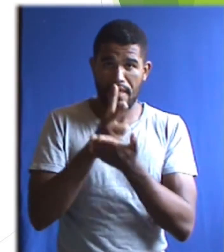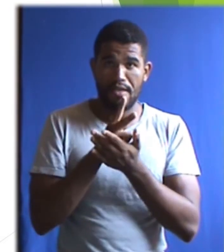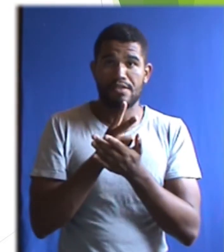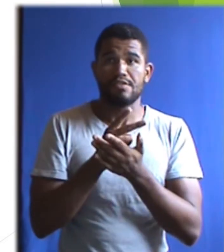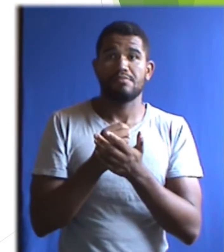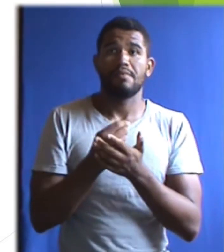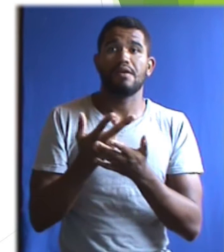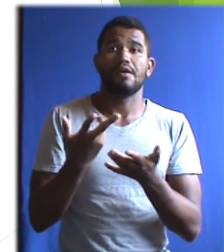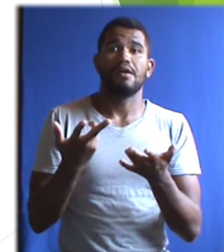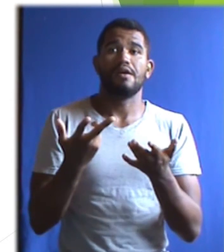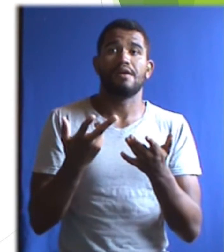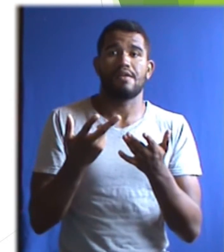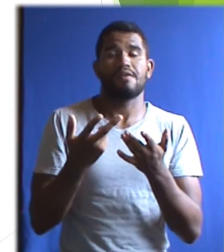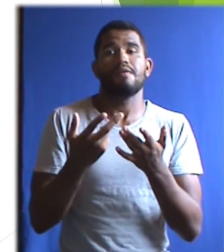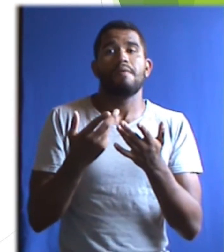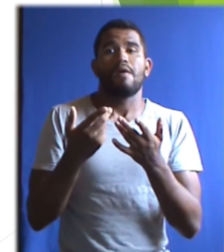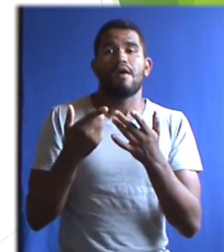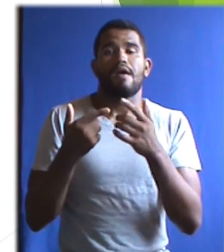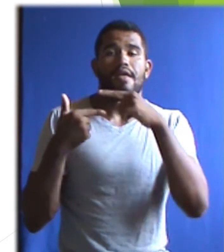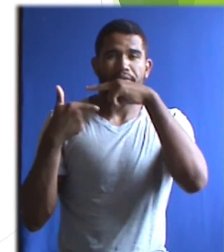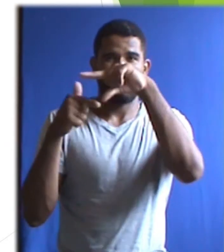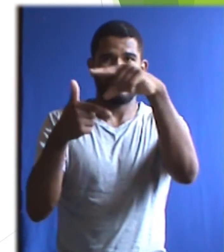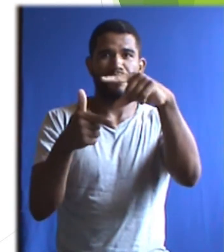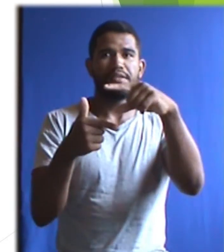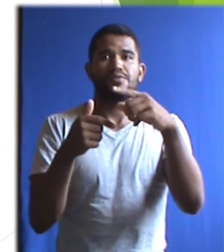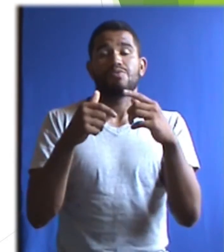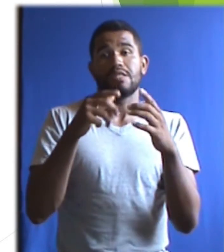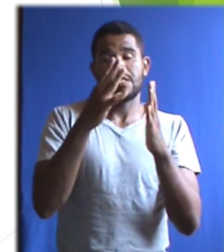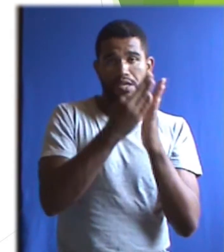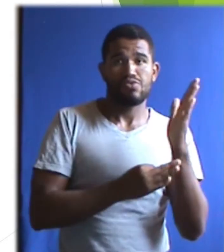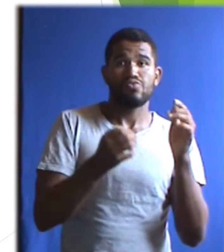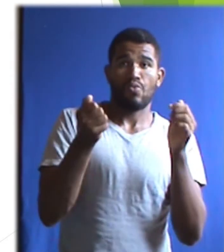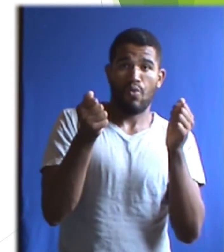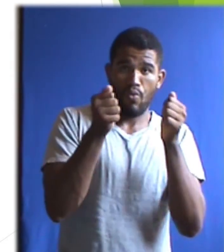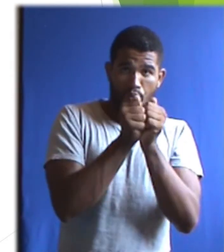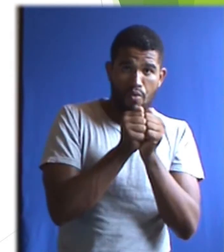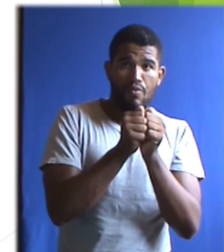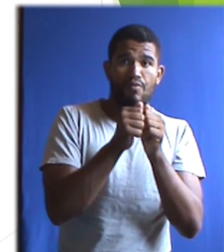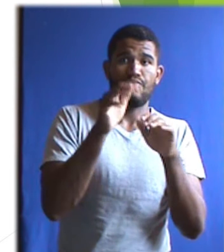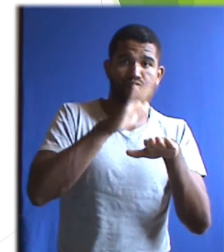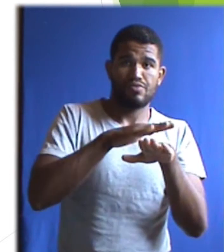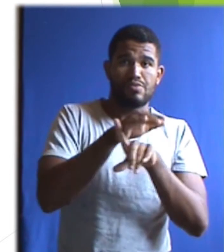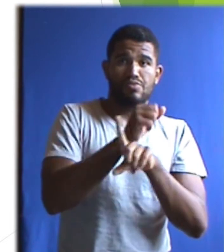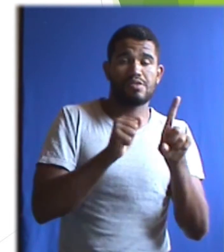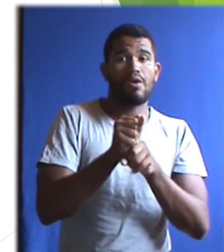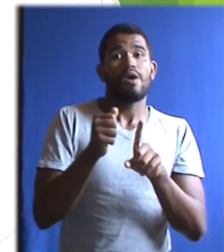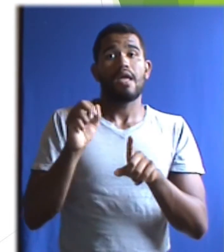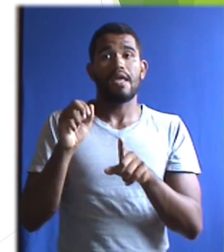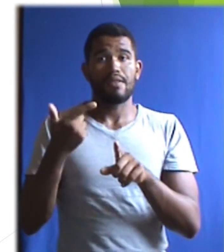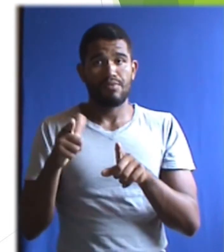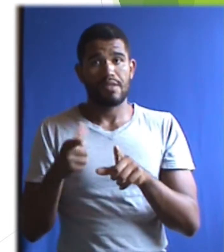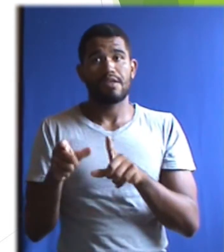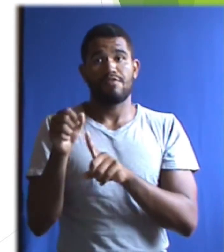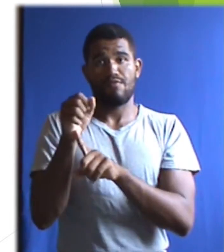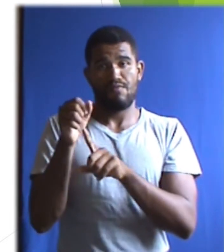entrar na mesma questão polêmica, textos com ou sem função social. Estudar apenas a gramática